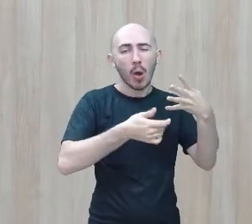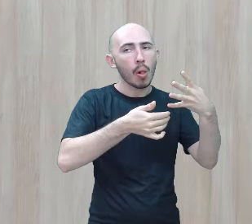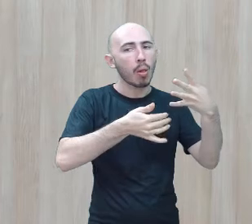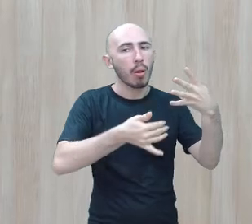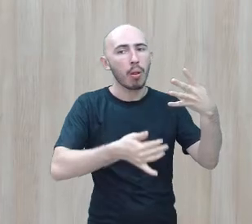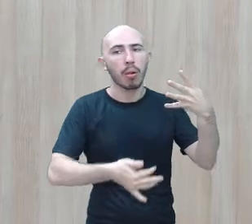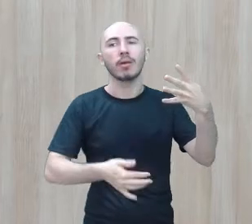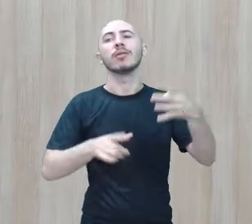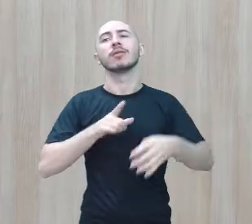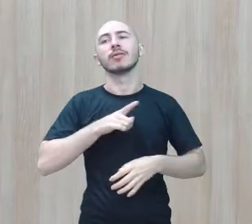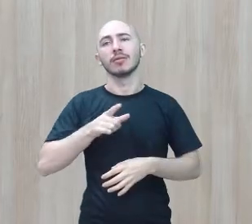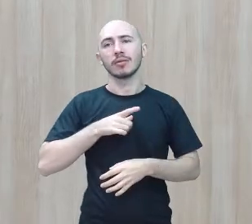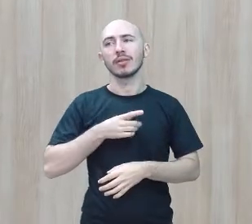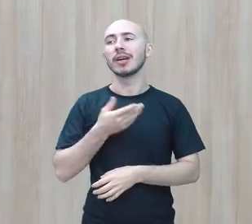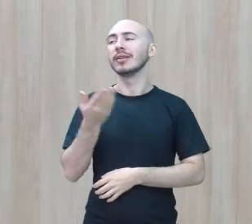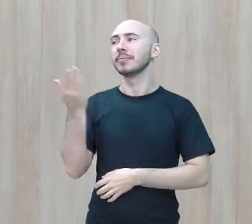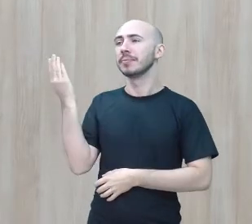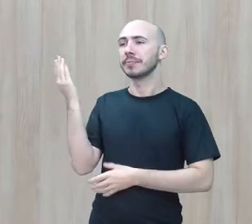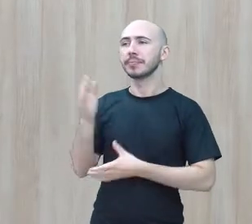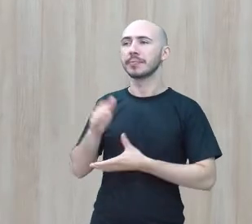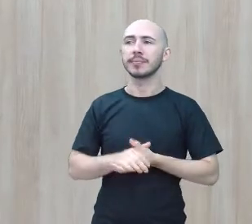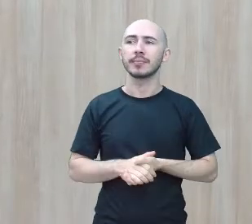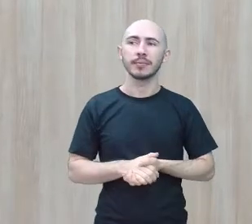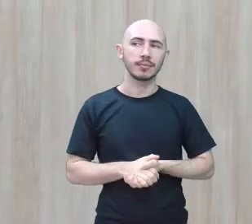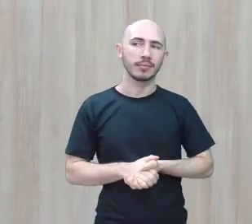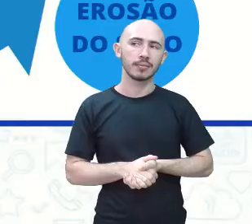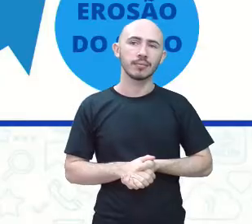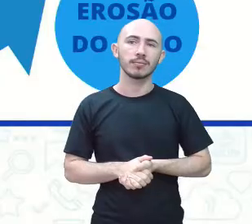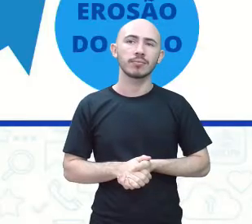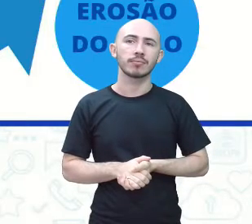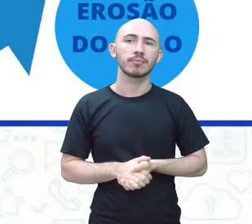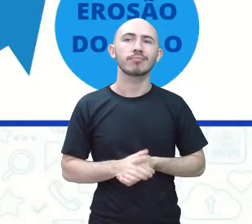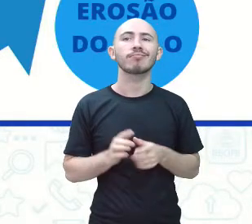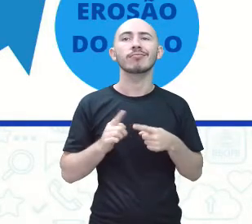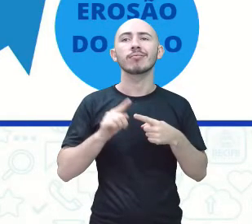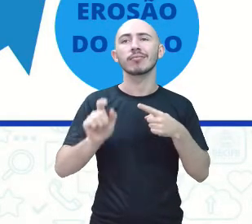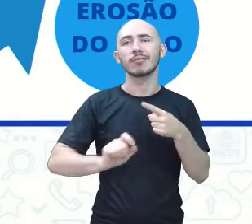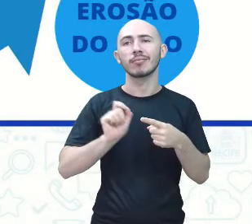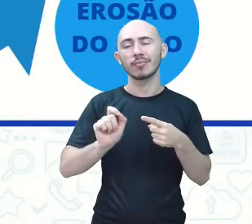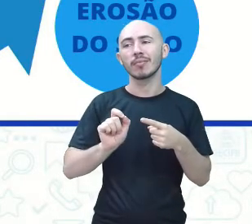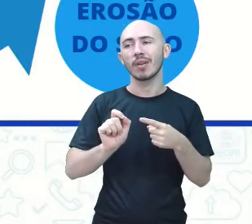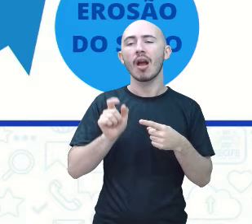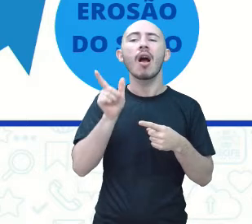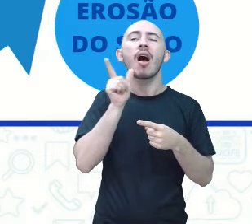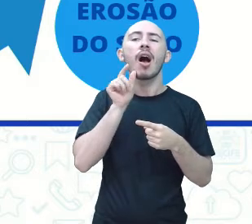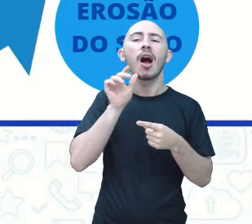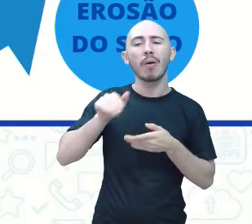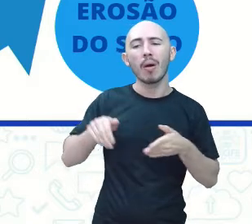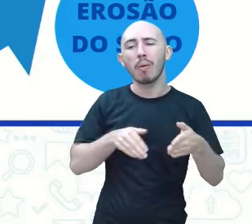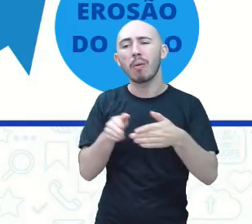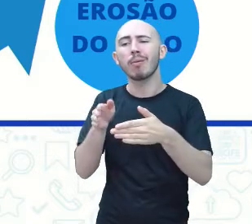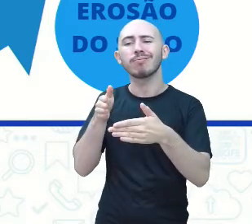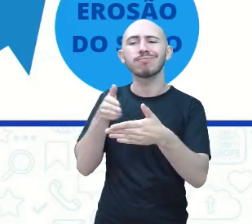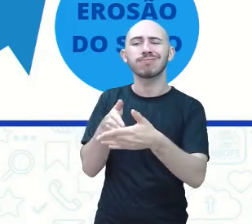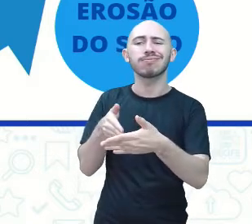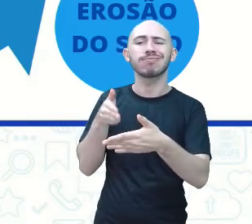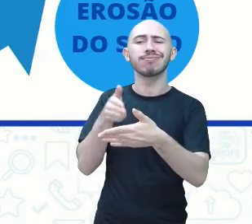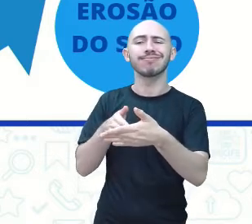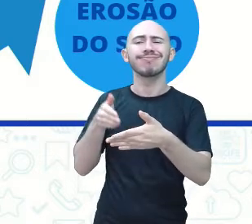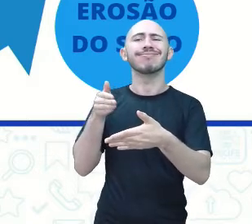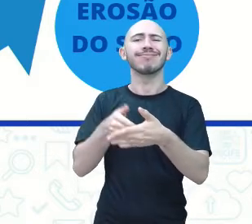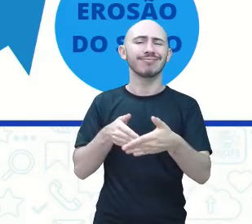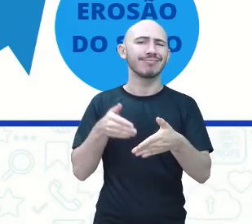essas setinhas que eu selecionei aí na imagem. Primeiro, obstrução do curso das águas. Como é isso? O